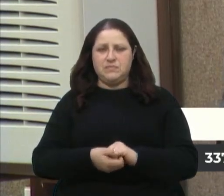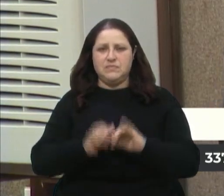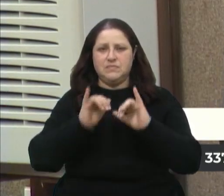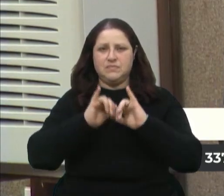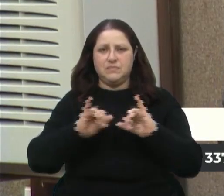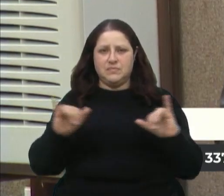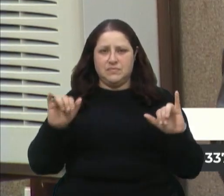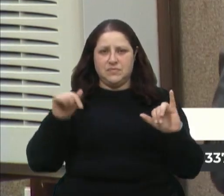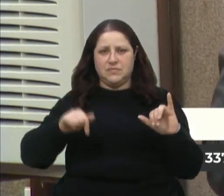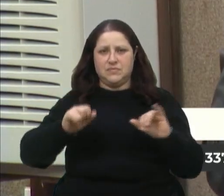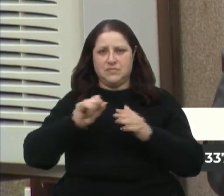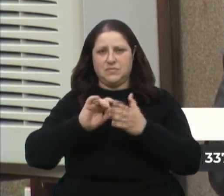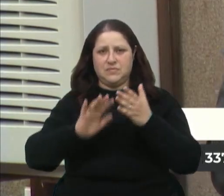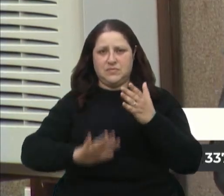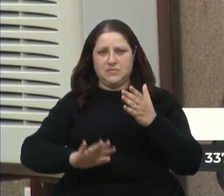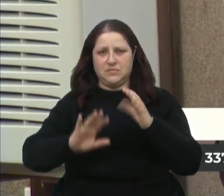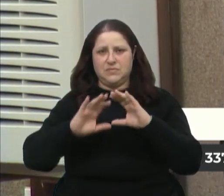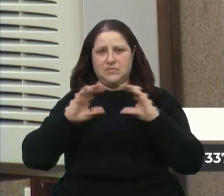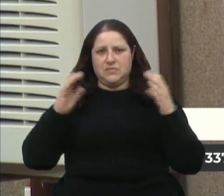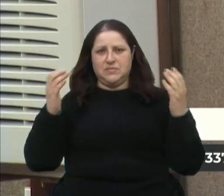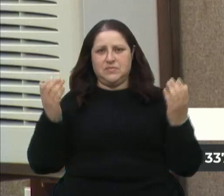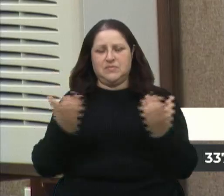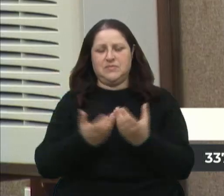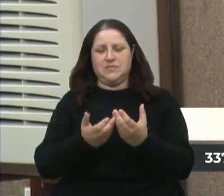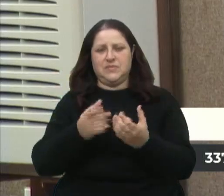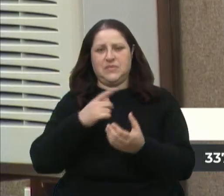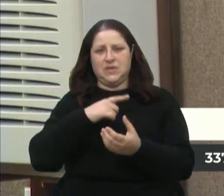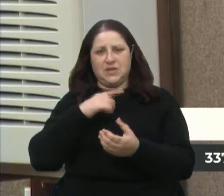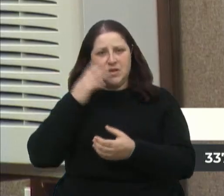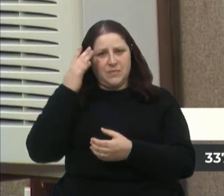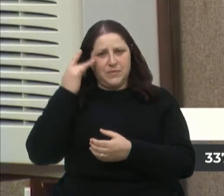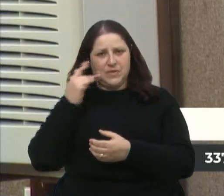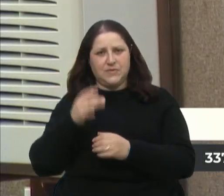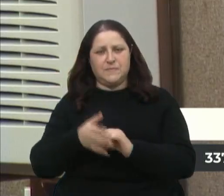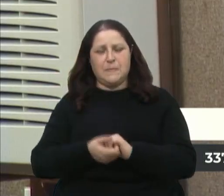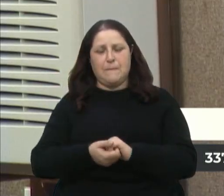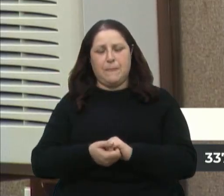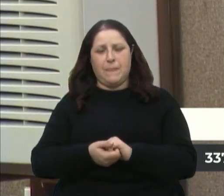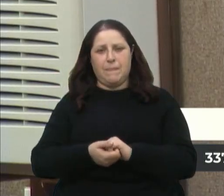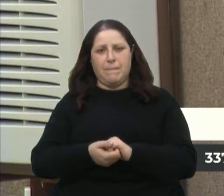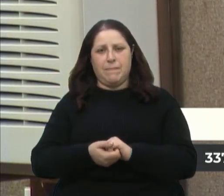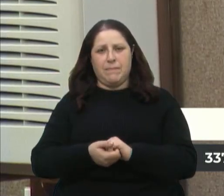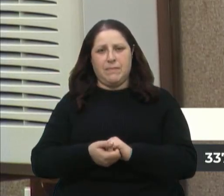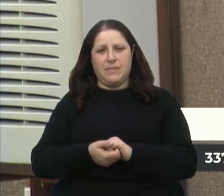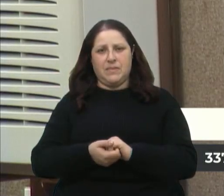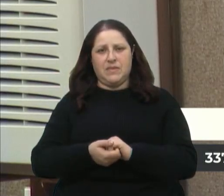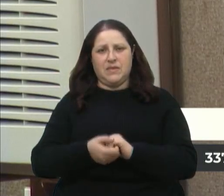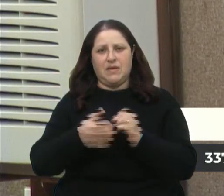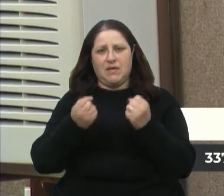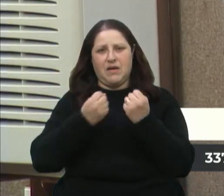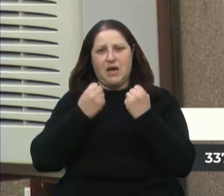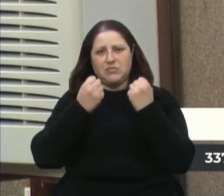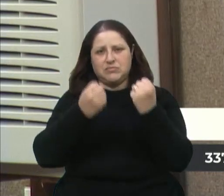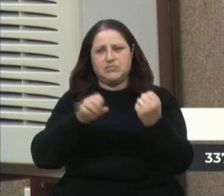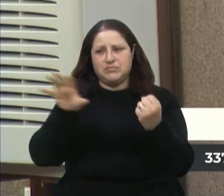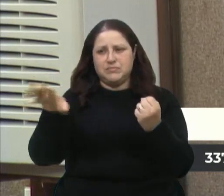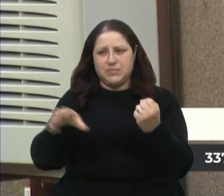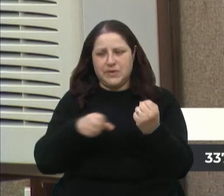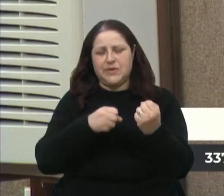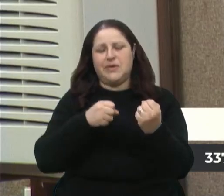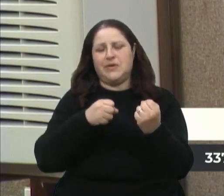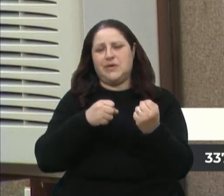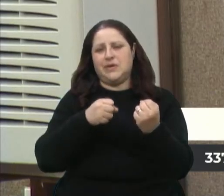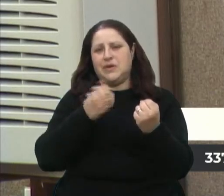divulgar aqui as atividades da nossa comunidade. Nós teremos amanhã o drive-thru solidário, né, da Escola